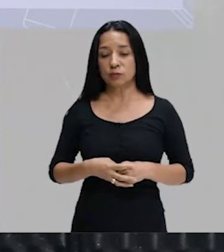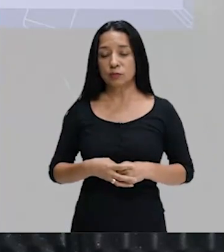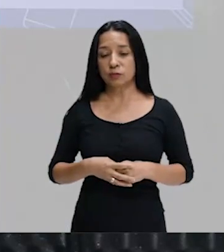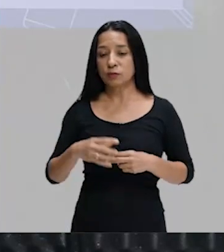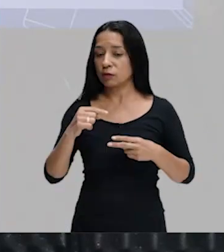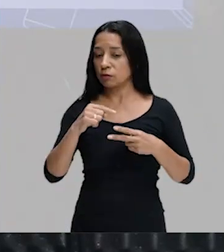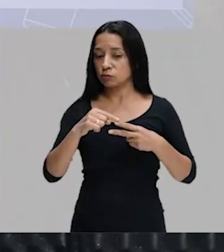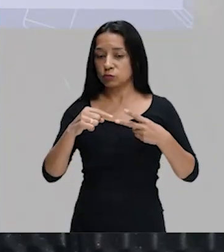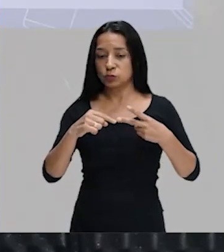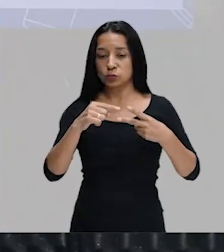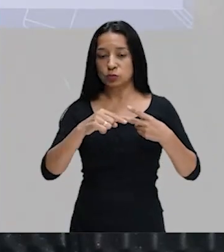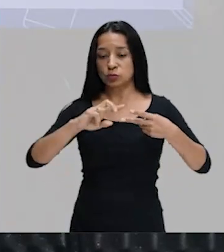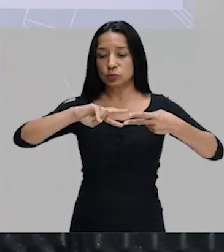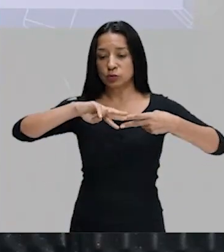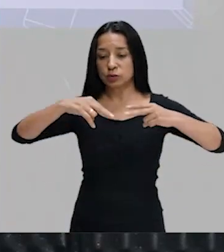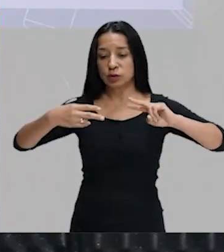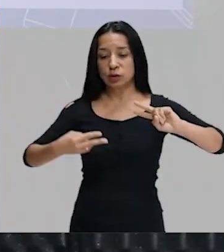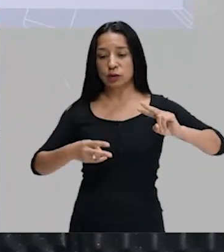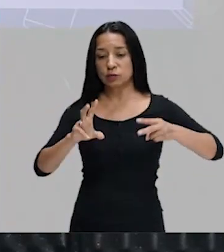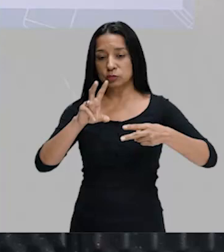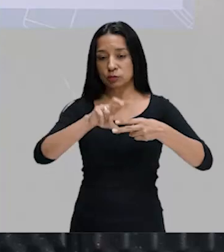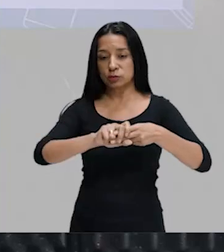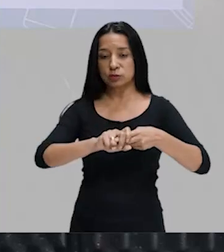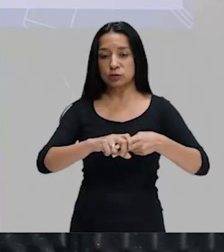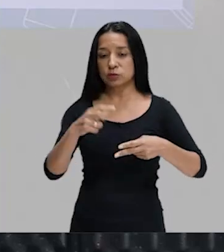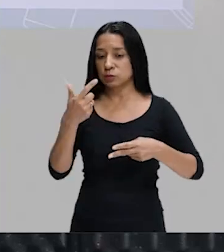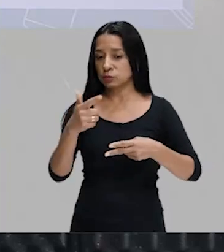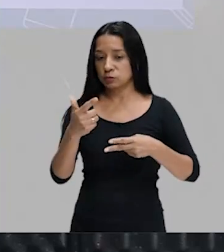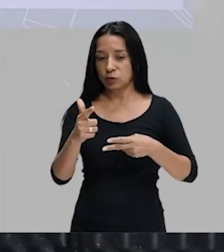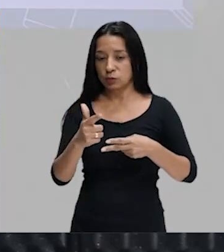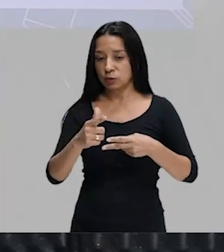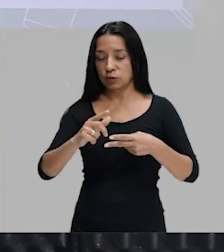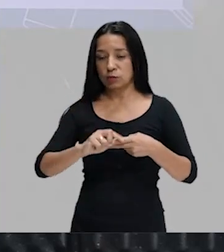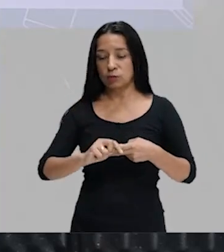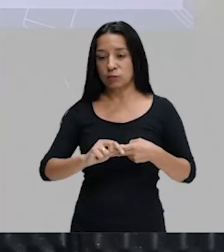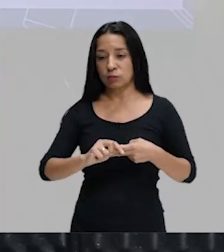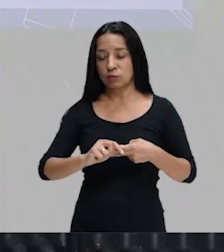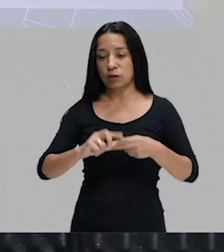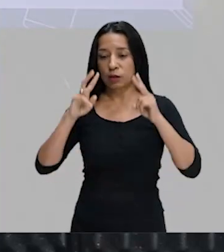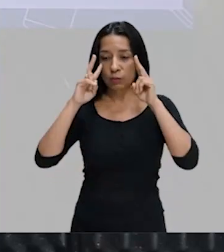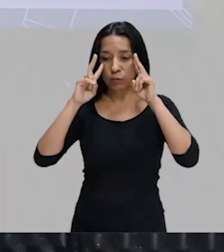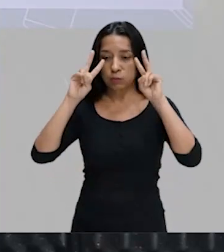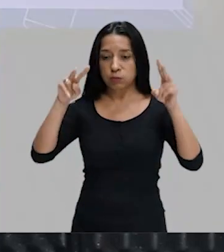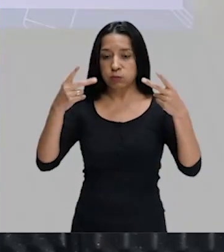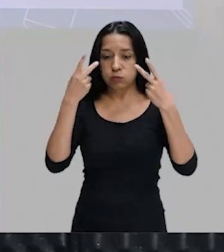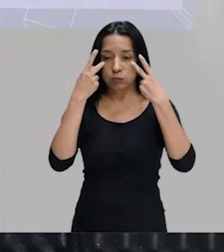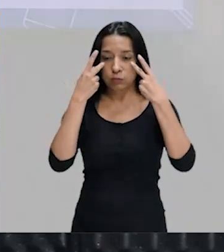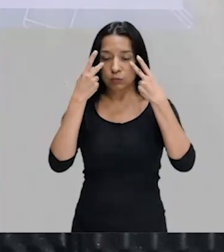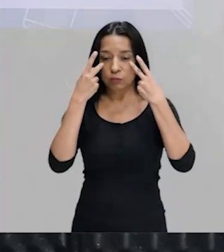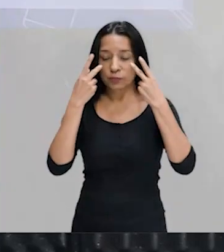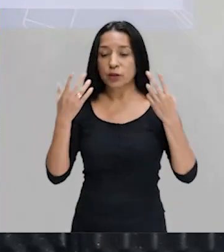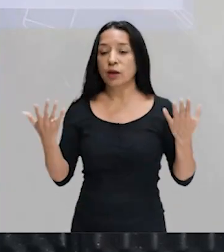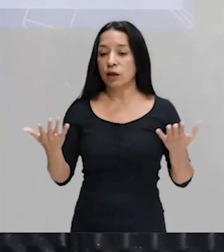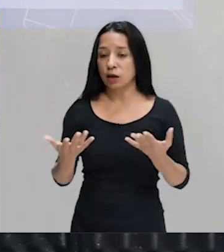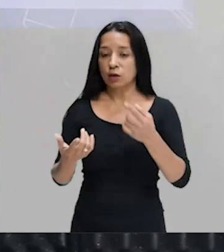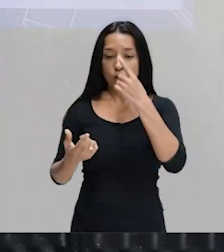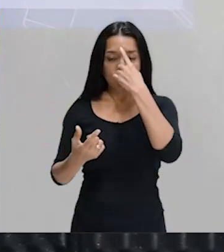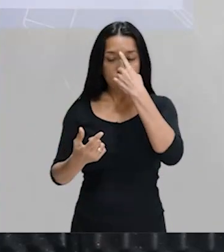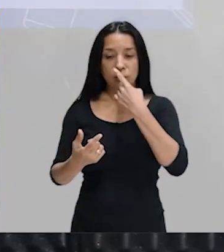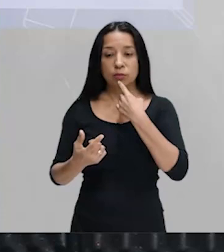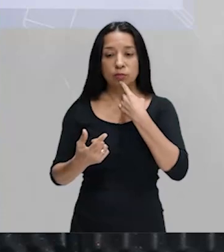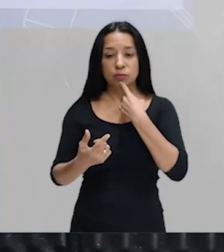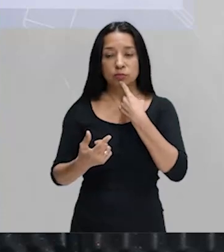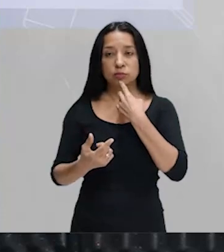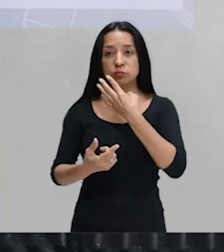alelos dominantes, elas não são portadoras do alelo, tá? E aqui o indivíduo do sexo masculino, ele